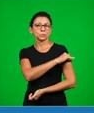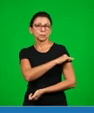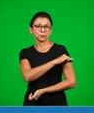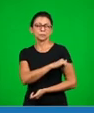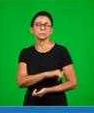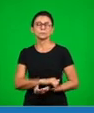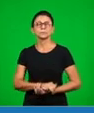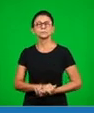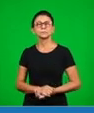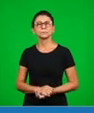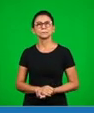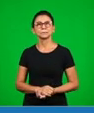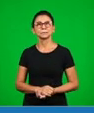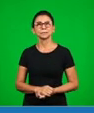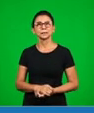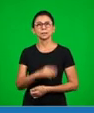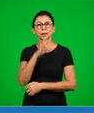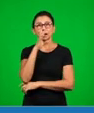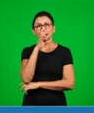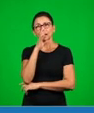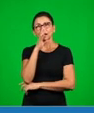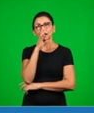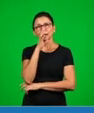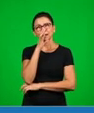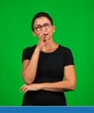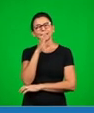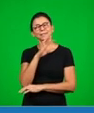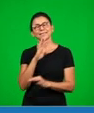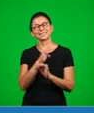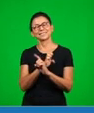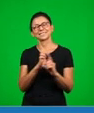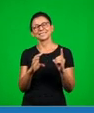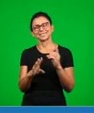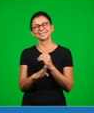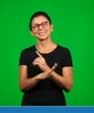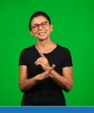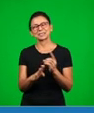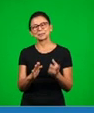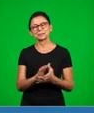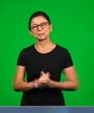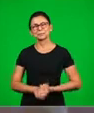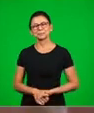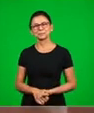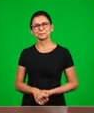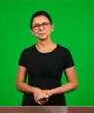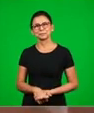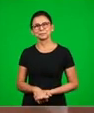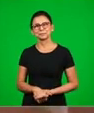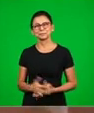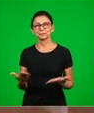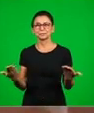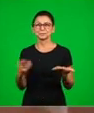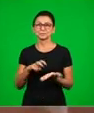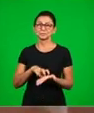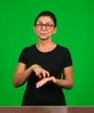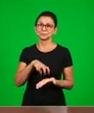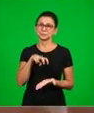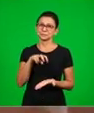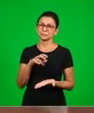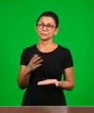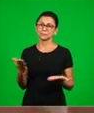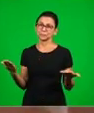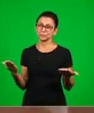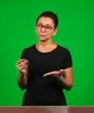Janeiro. E os irmãos estão assistindo conosco a Escola Bíblica Dominical. Então, nesta manhã, dando aí